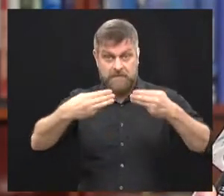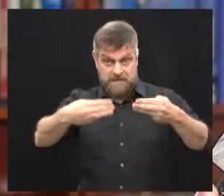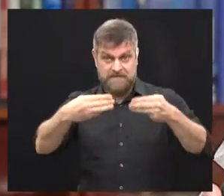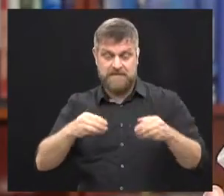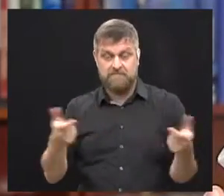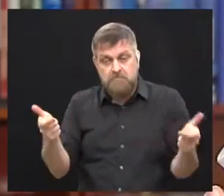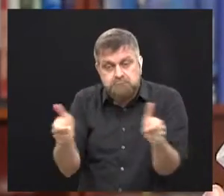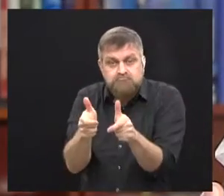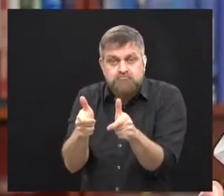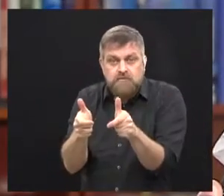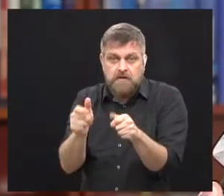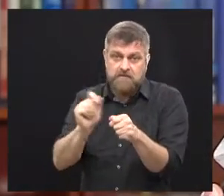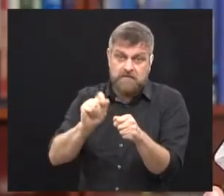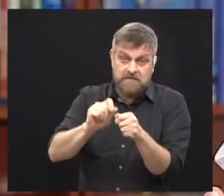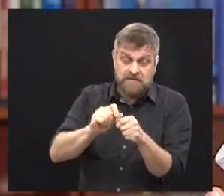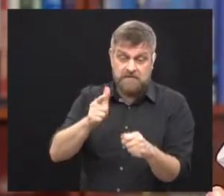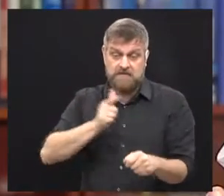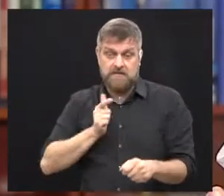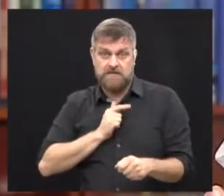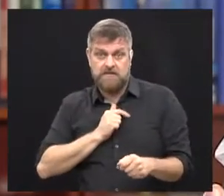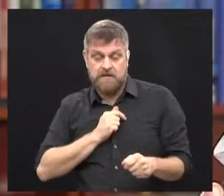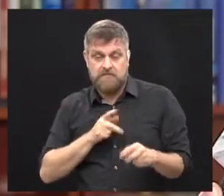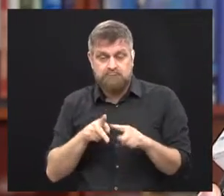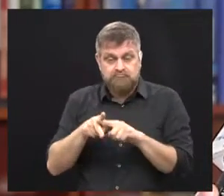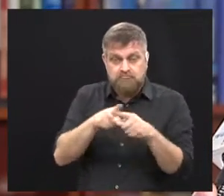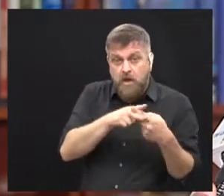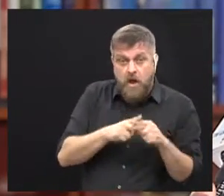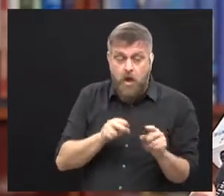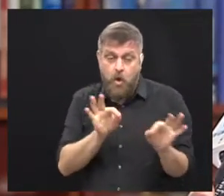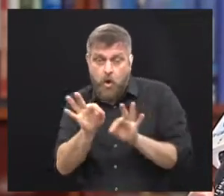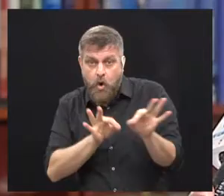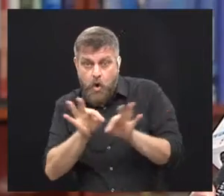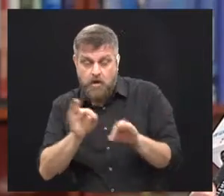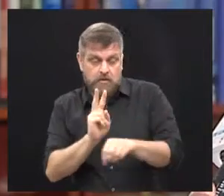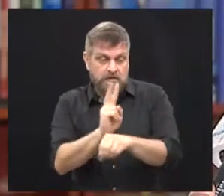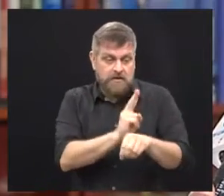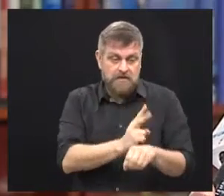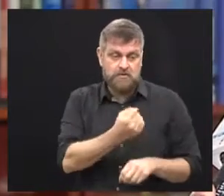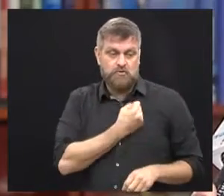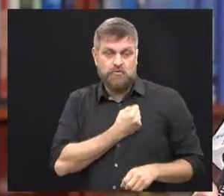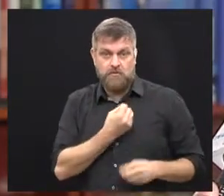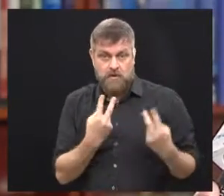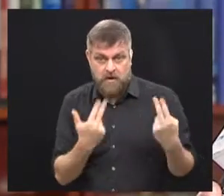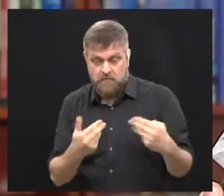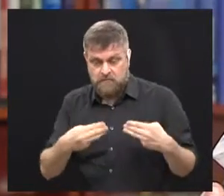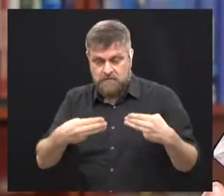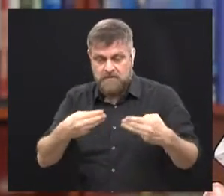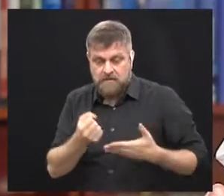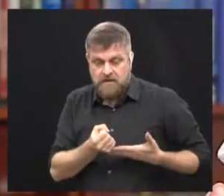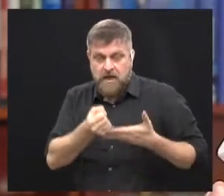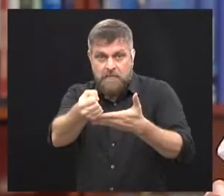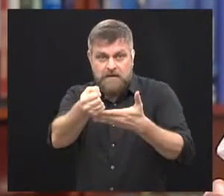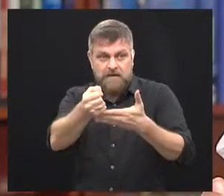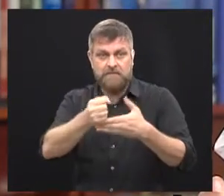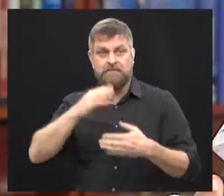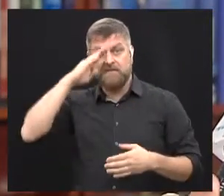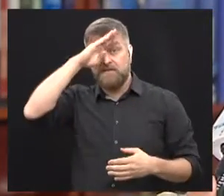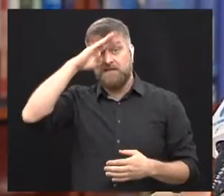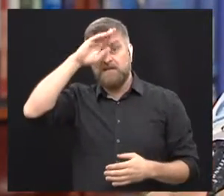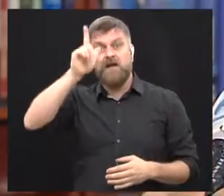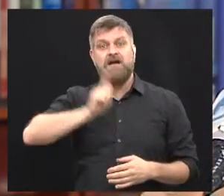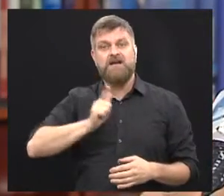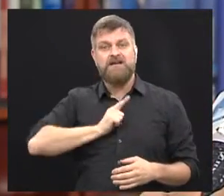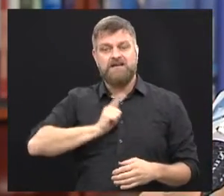diminuir ministérios, se vai fazer a manutenção do mesmo número de ministérios, se vai ampliar ministérios. Quer dizer, Bolsonaro encontra um